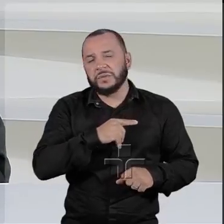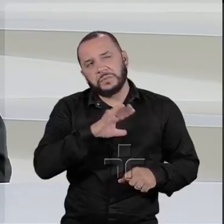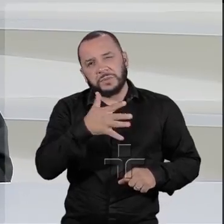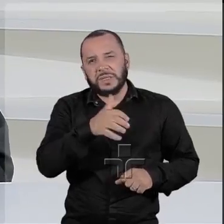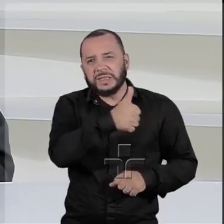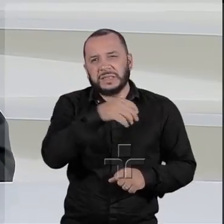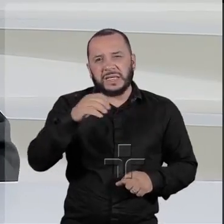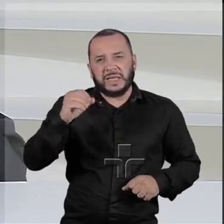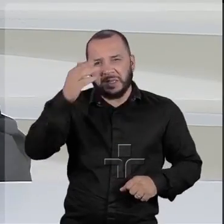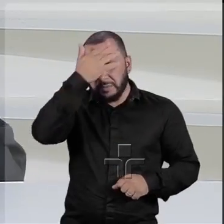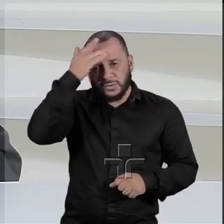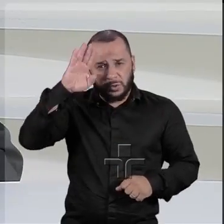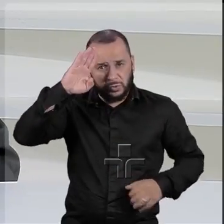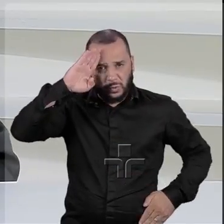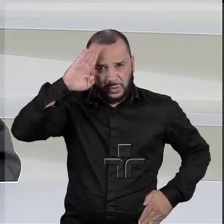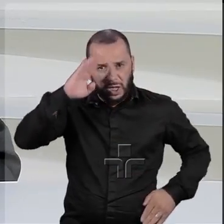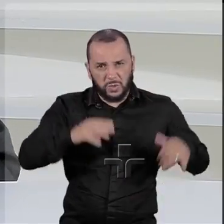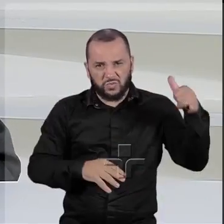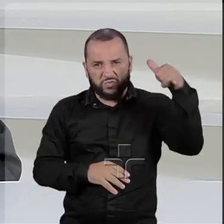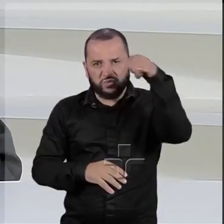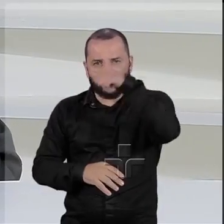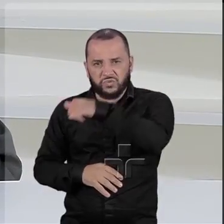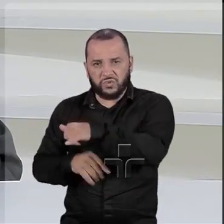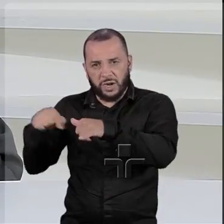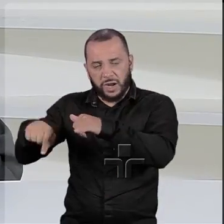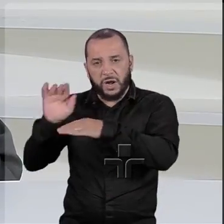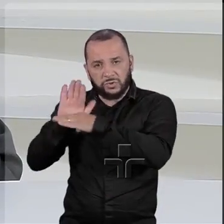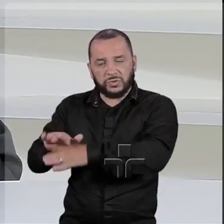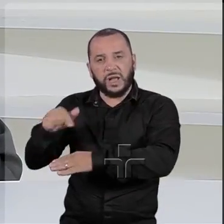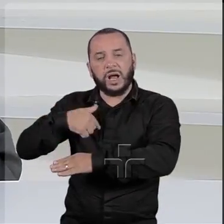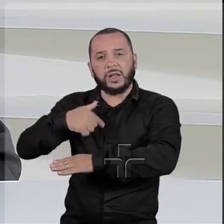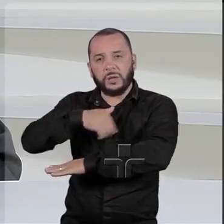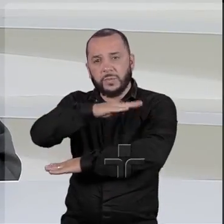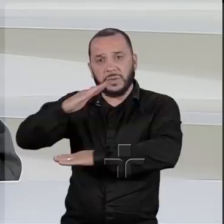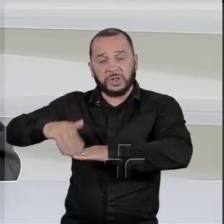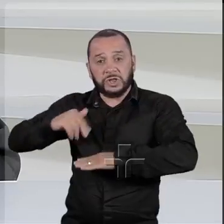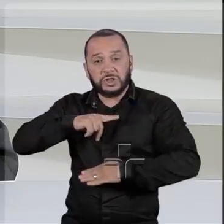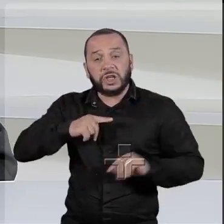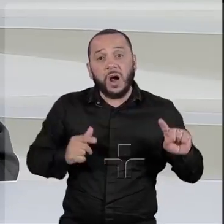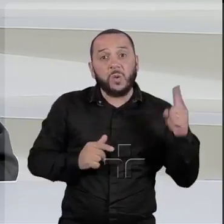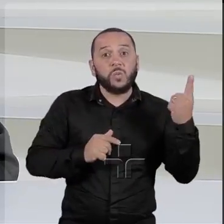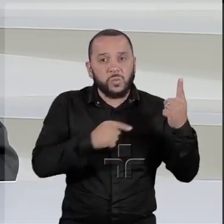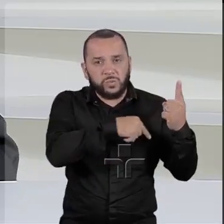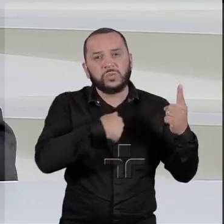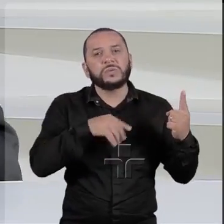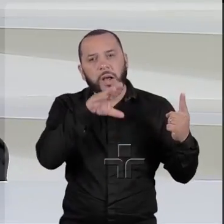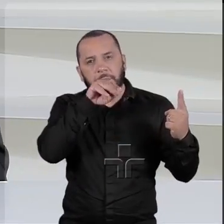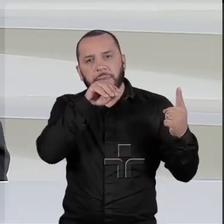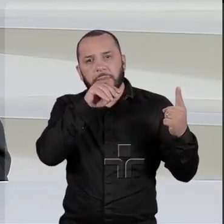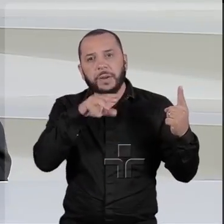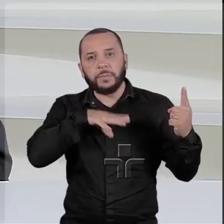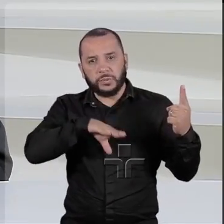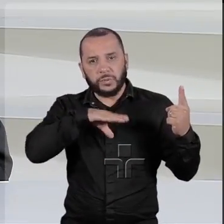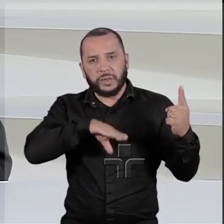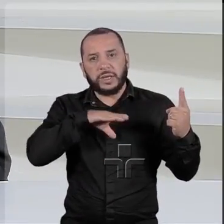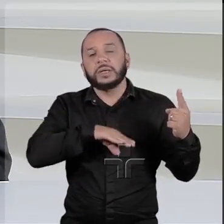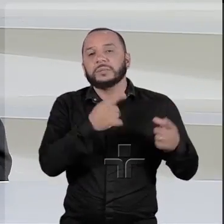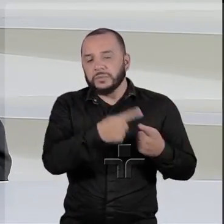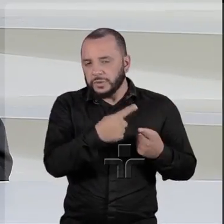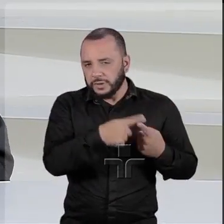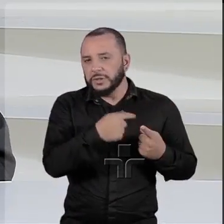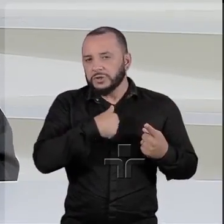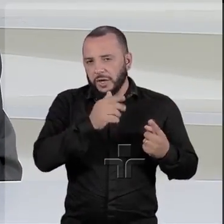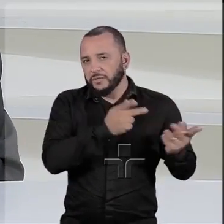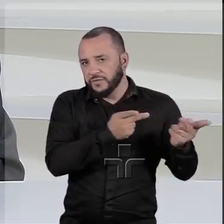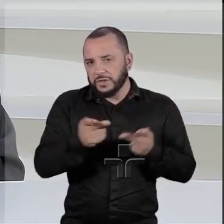militares, e um deles falava português, porque já esteve no Brasil várias vezes, e ele contando